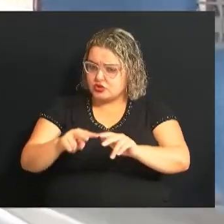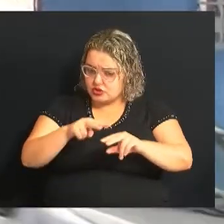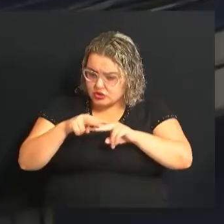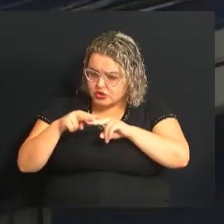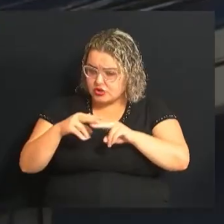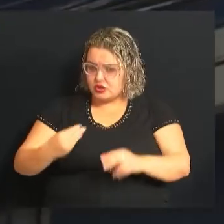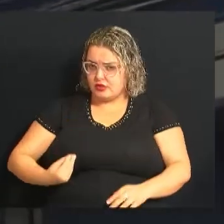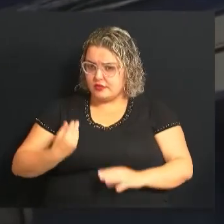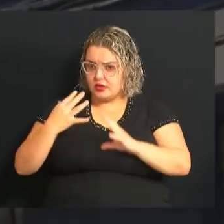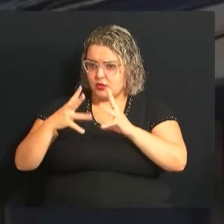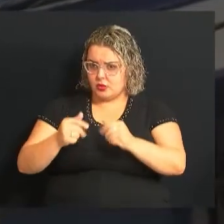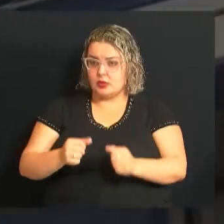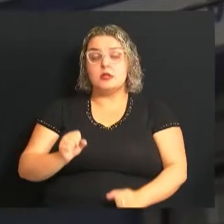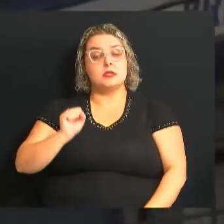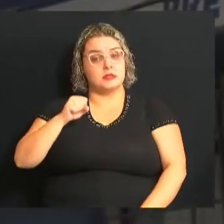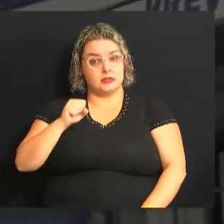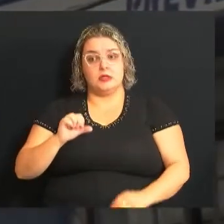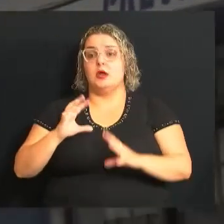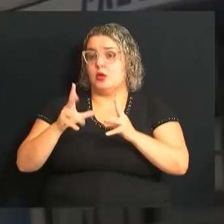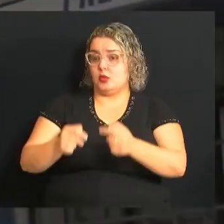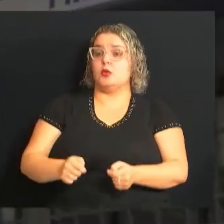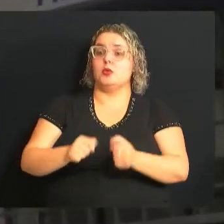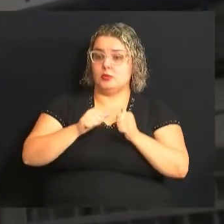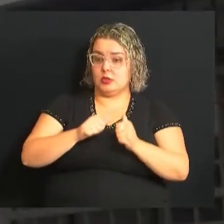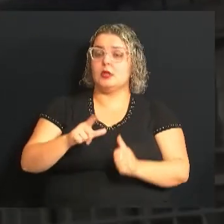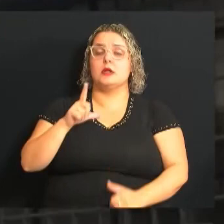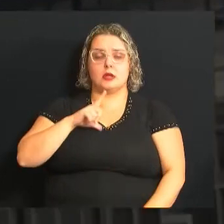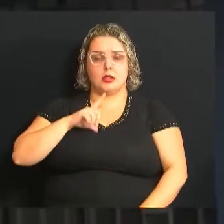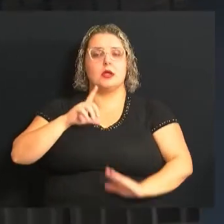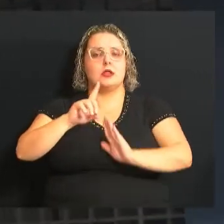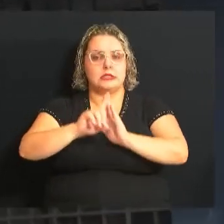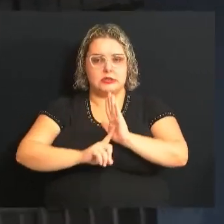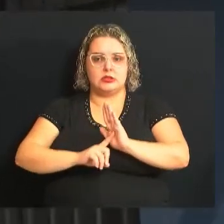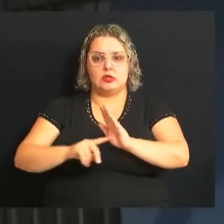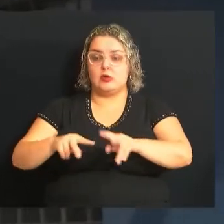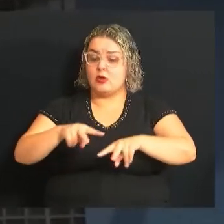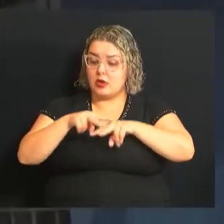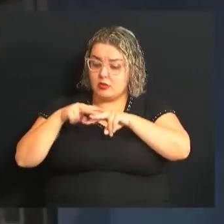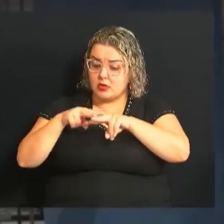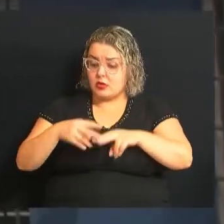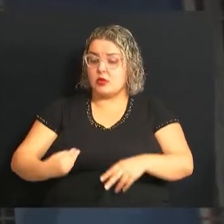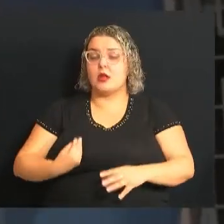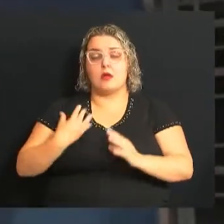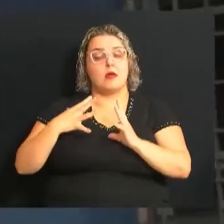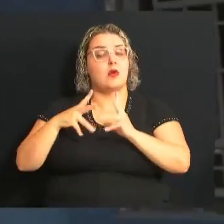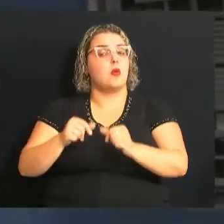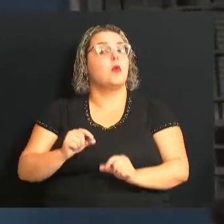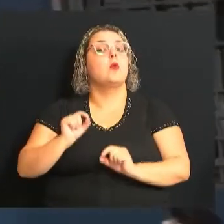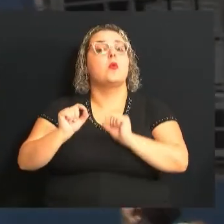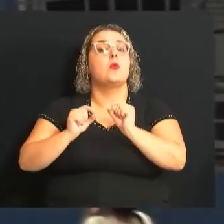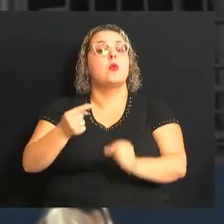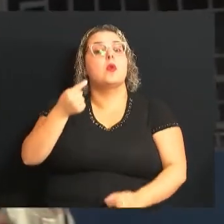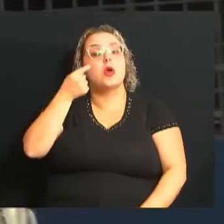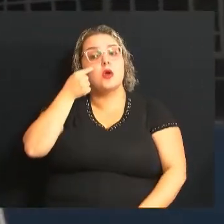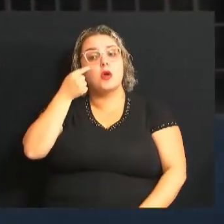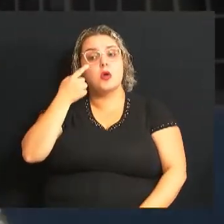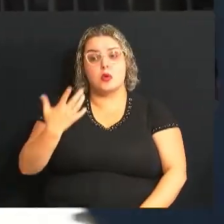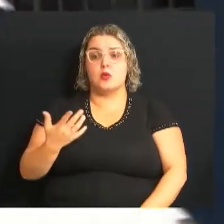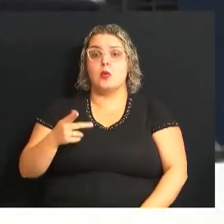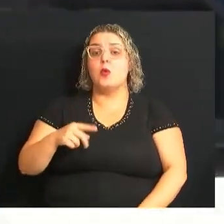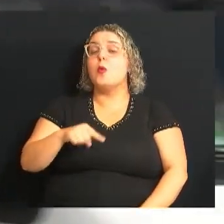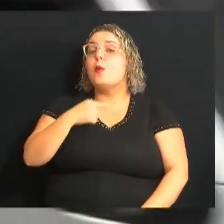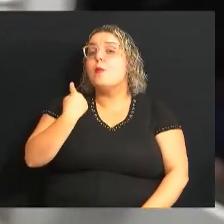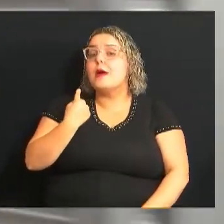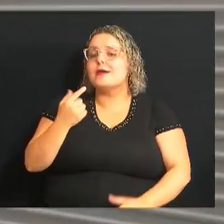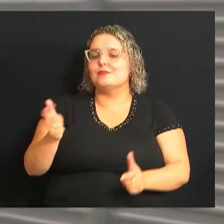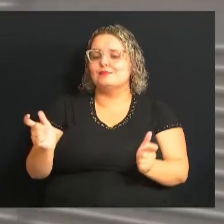toda? Sim, todos os benefícios possuem esse direito para a revisão da vida toda. O que tem que ser observado também é o prazo decadencial. Tem